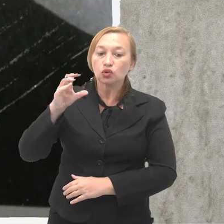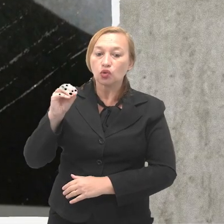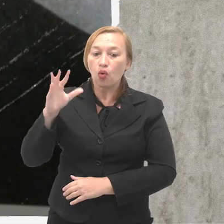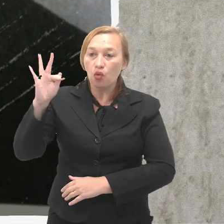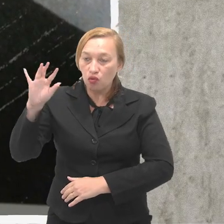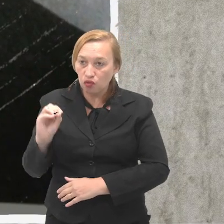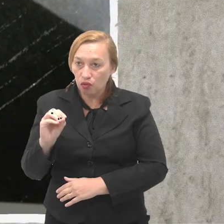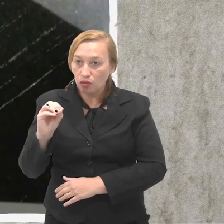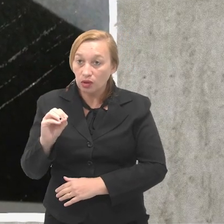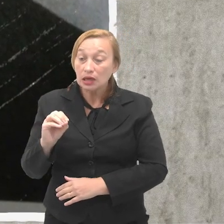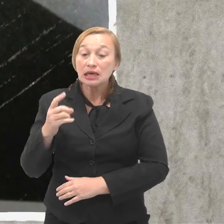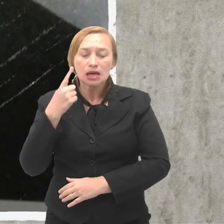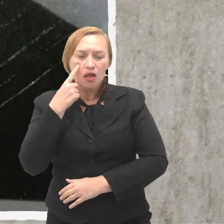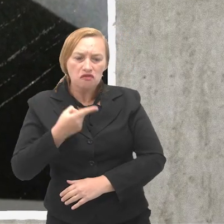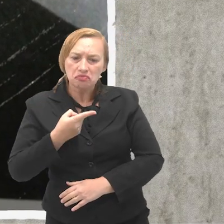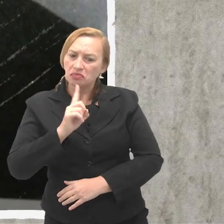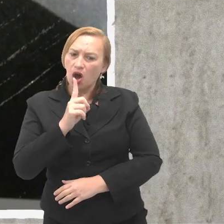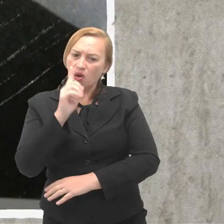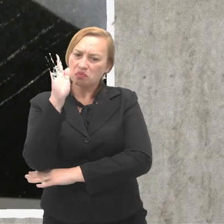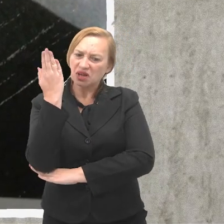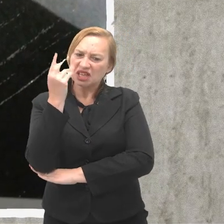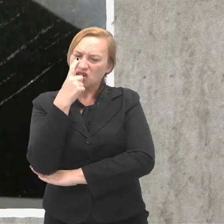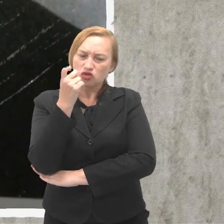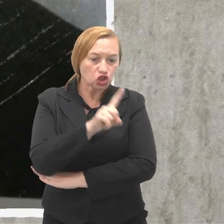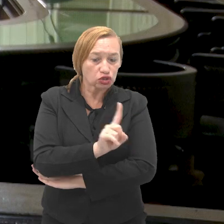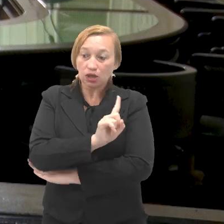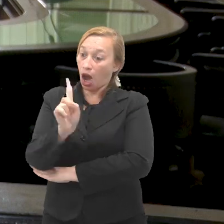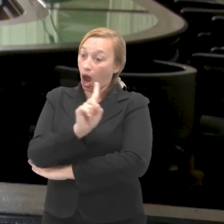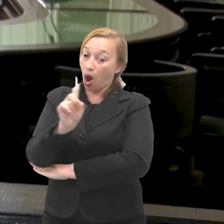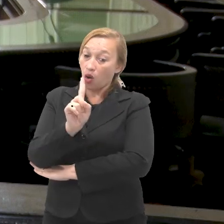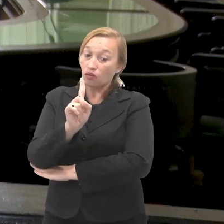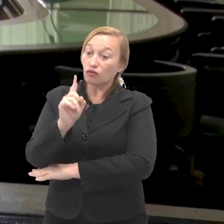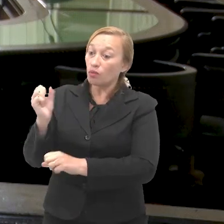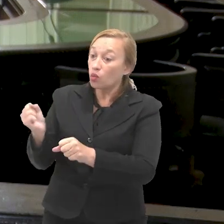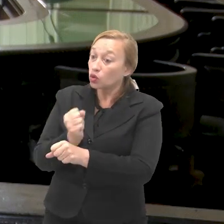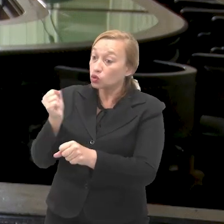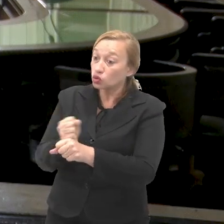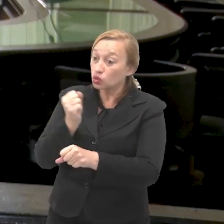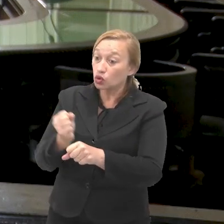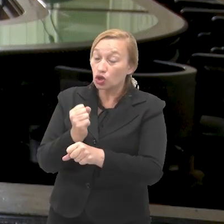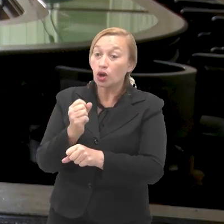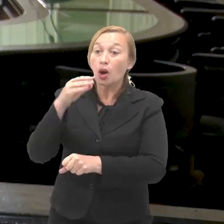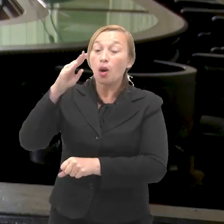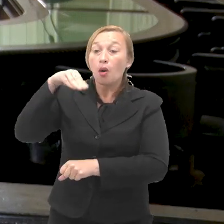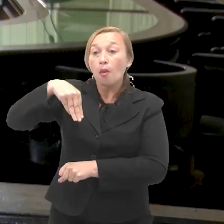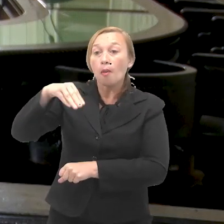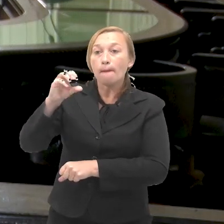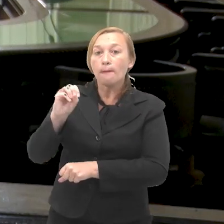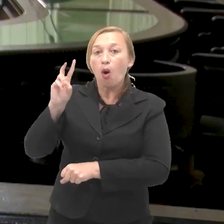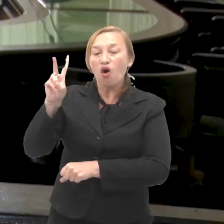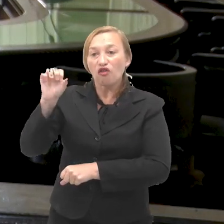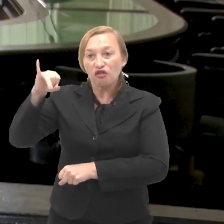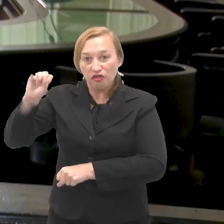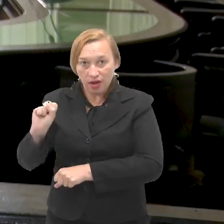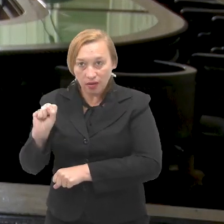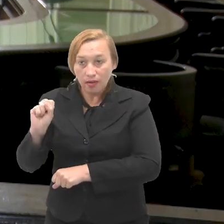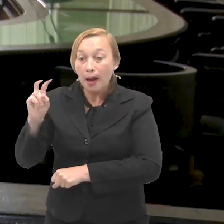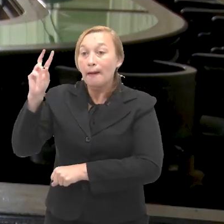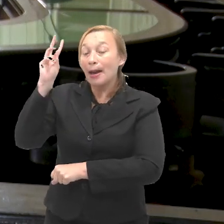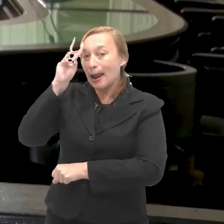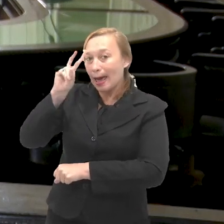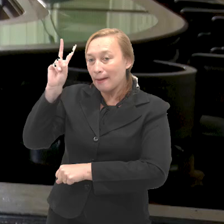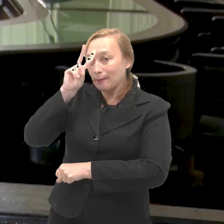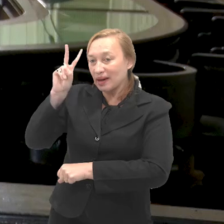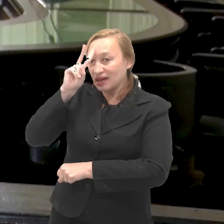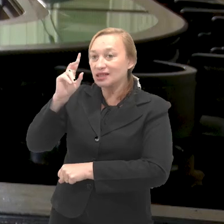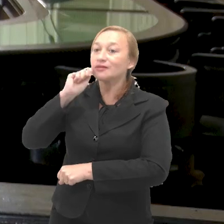Azevedo, e, olhando para aquilo ali, ele decidiu: não vamos jogar a madeira fora, vamos transformá-la num novo móvel, para recuperar a memória de Tiradentes